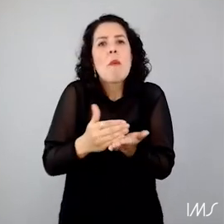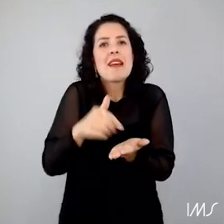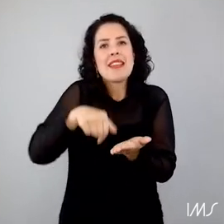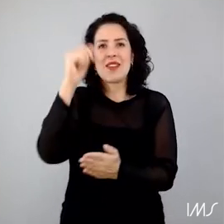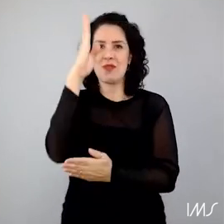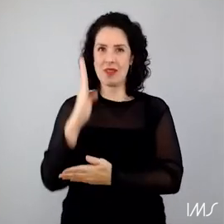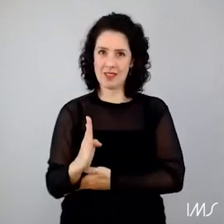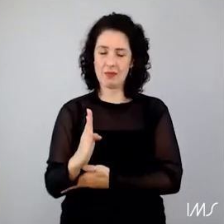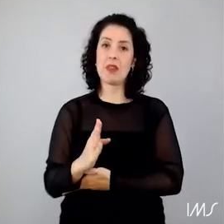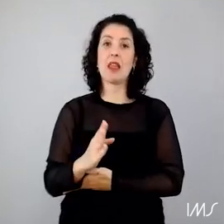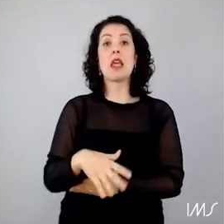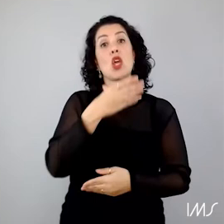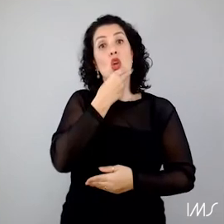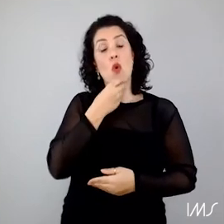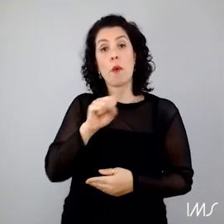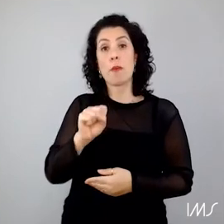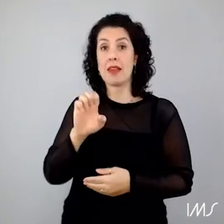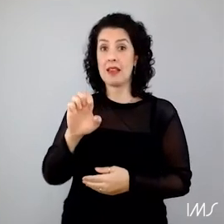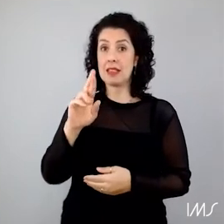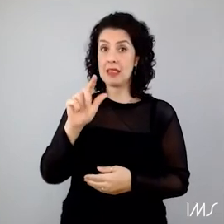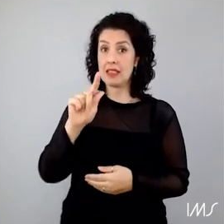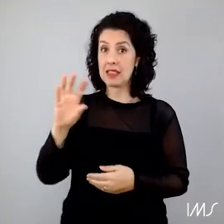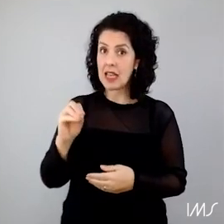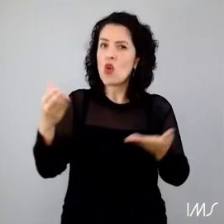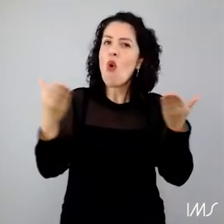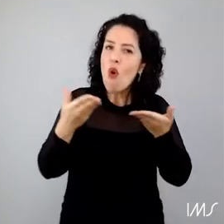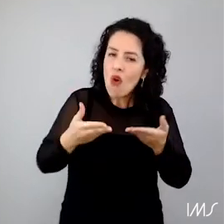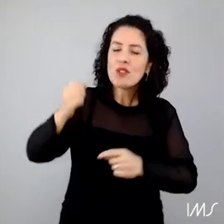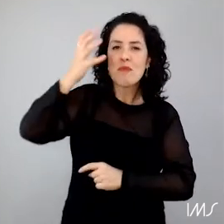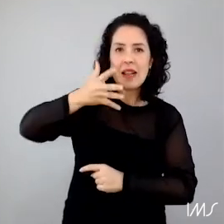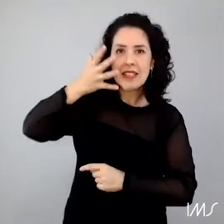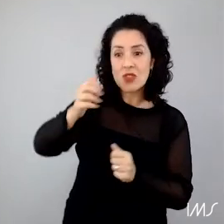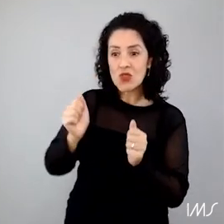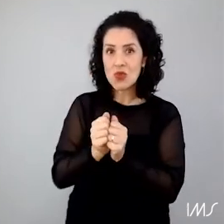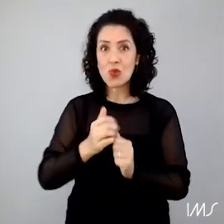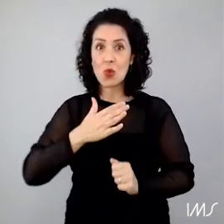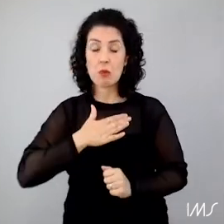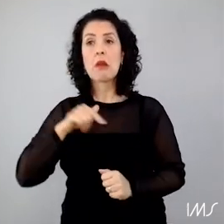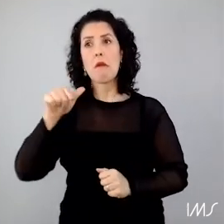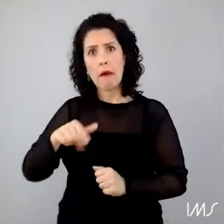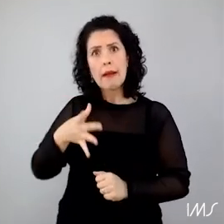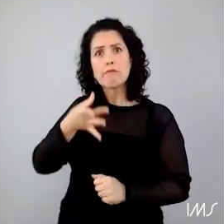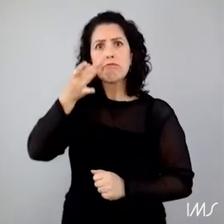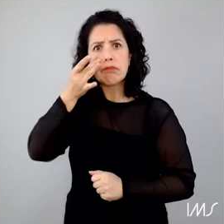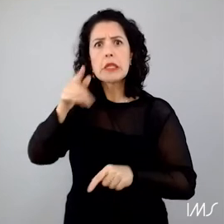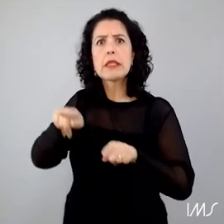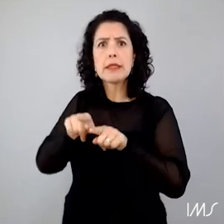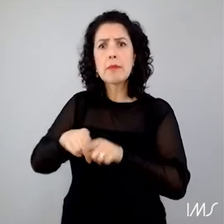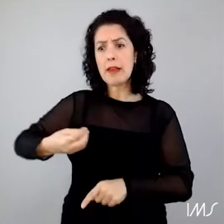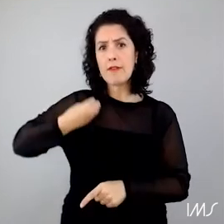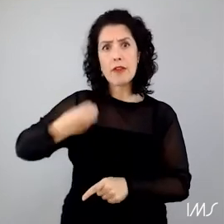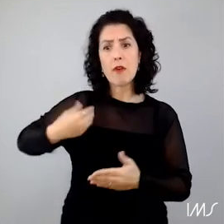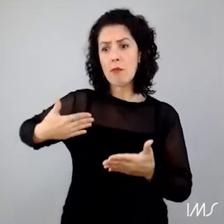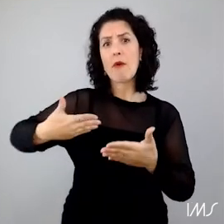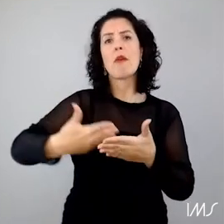E Sérgio Burgi, que compartilha a mesa comigo, foi testemunha e participante dessa epopeia